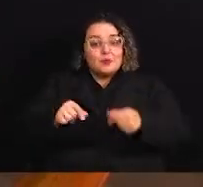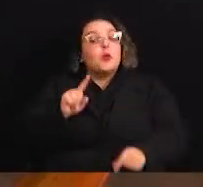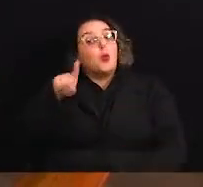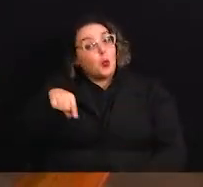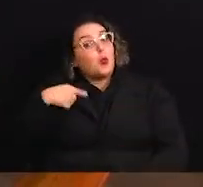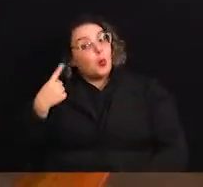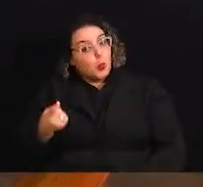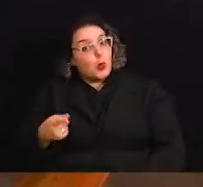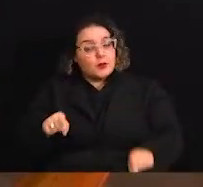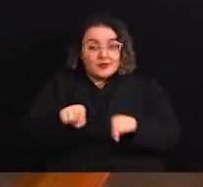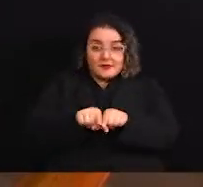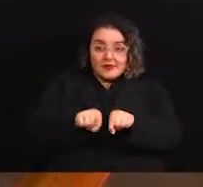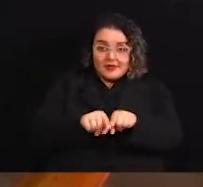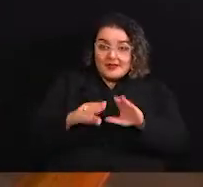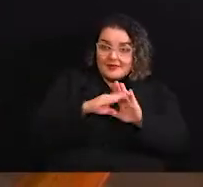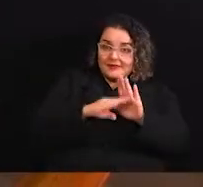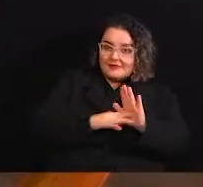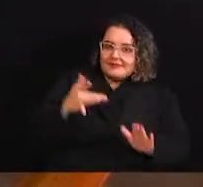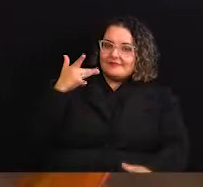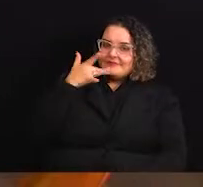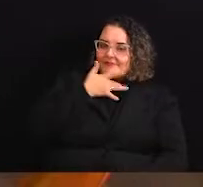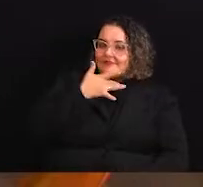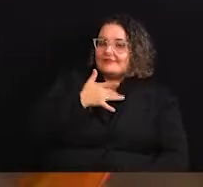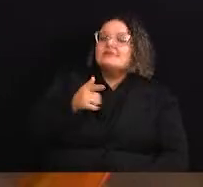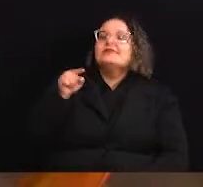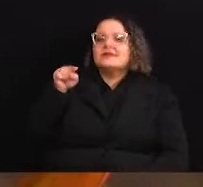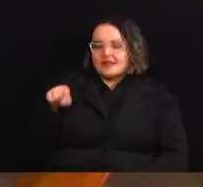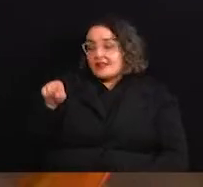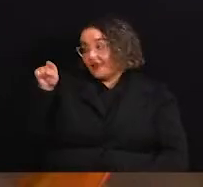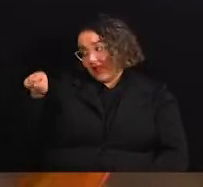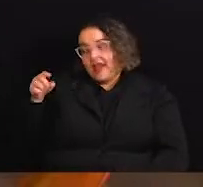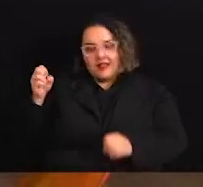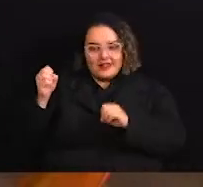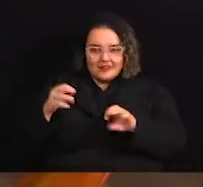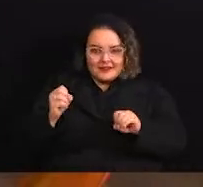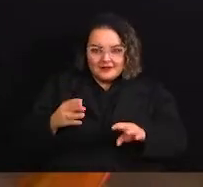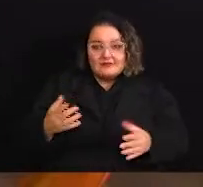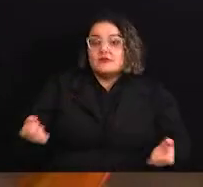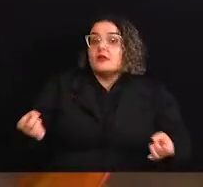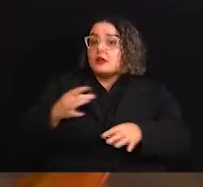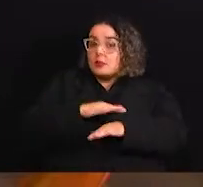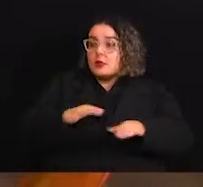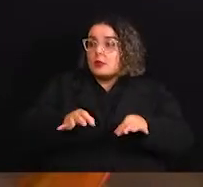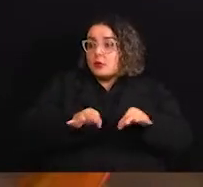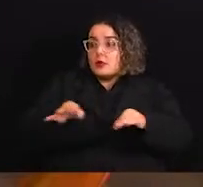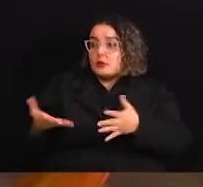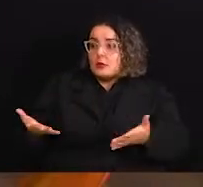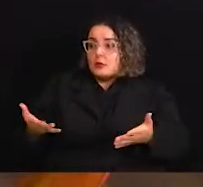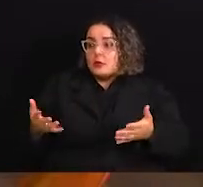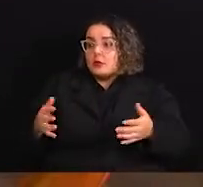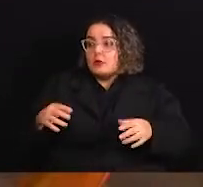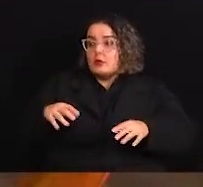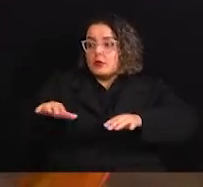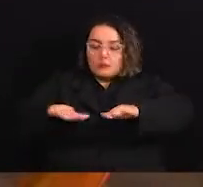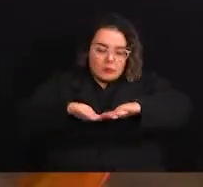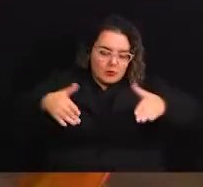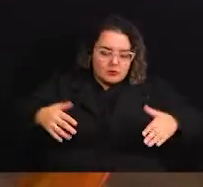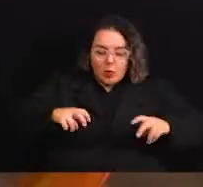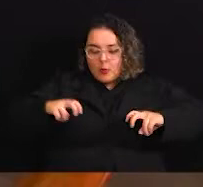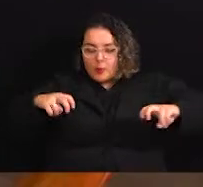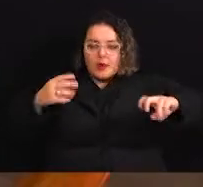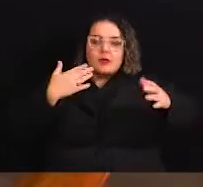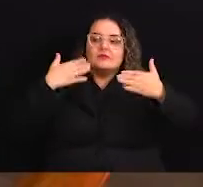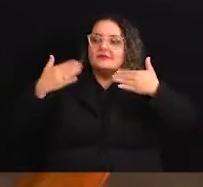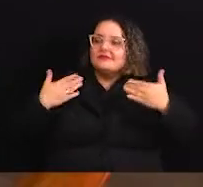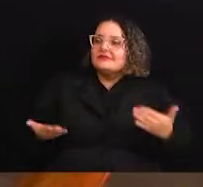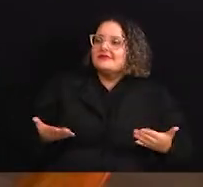completo e um outro também com uma receita deliciosa que ela ensinou. A gente vai terminar o programa, porque agora vamos puxar aqui as mesas, vamos